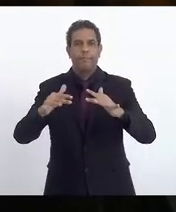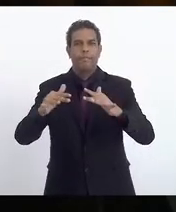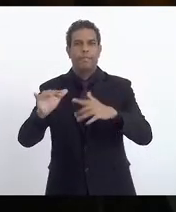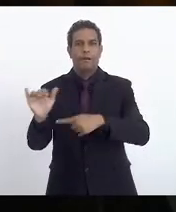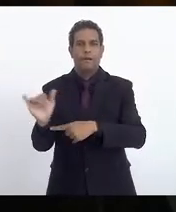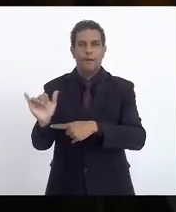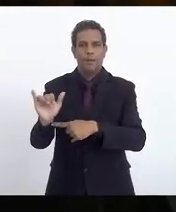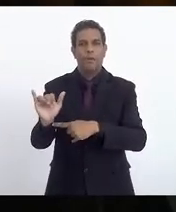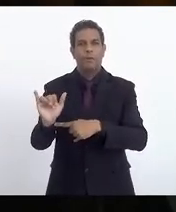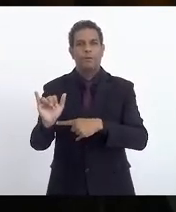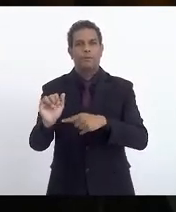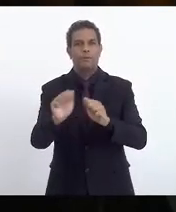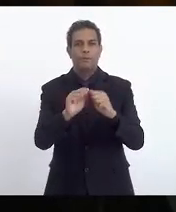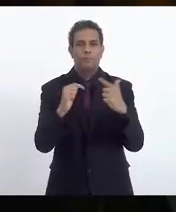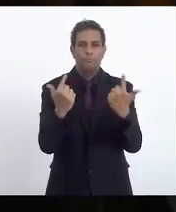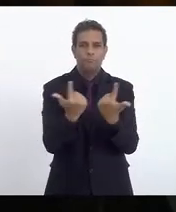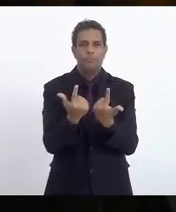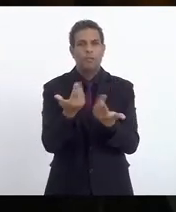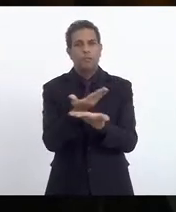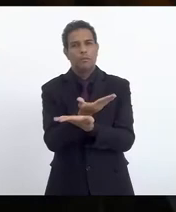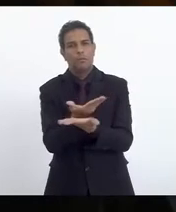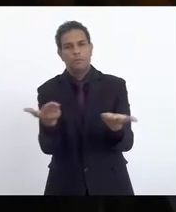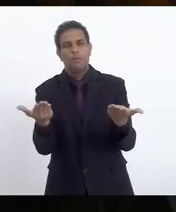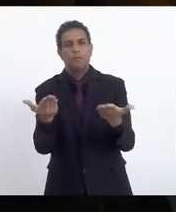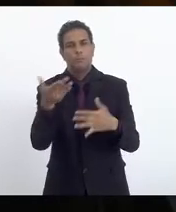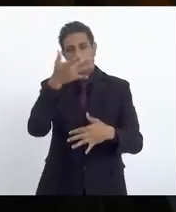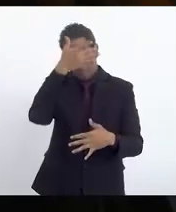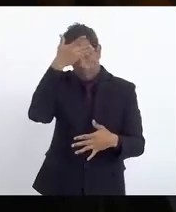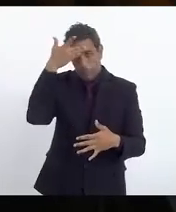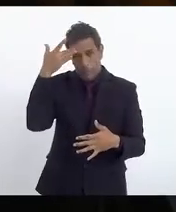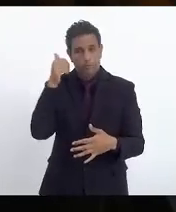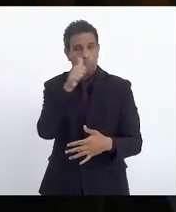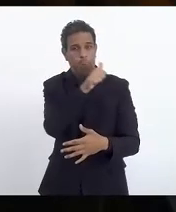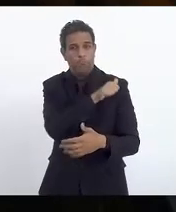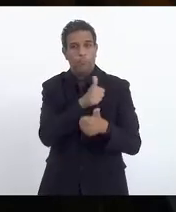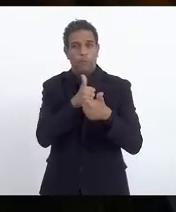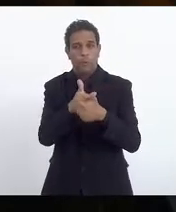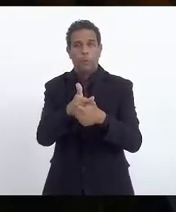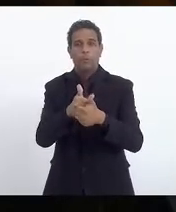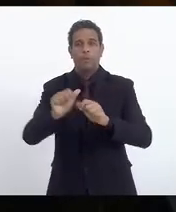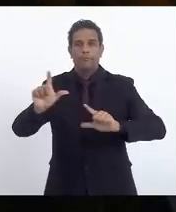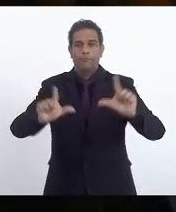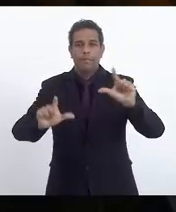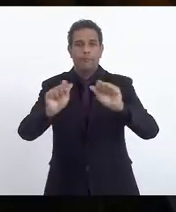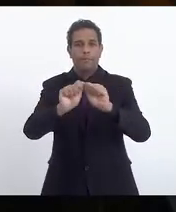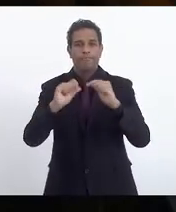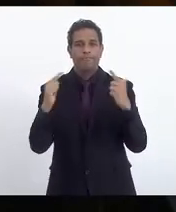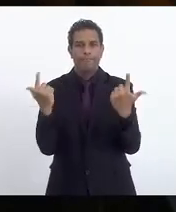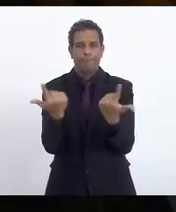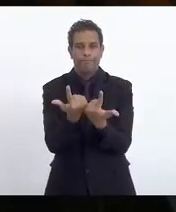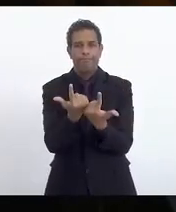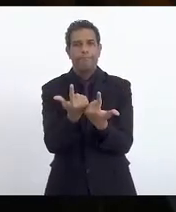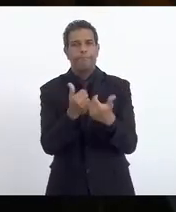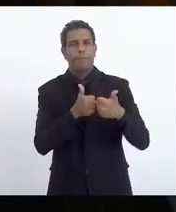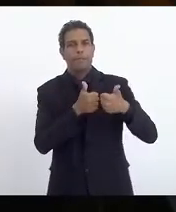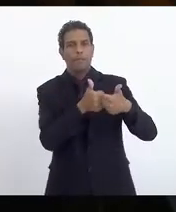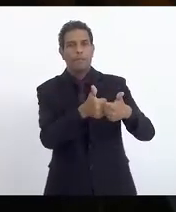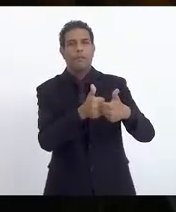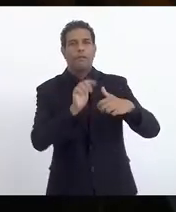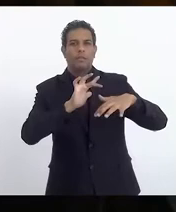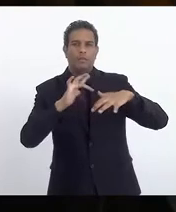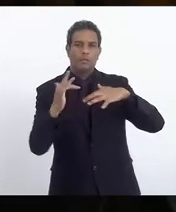virtual cidadã em cidadãos que nos acompanham pela TV alerj que nos seguem pelas redes